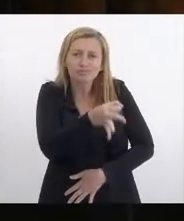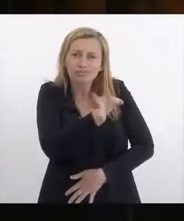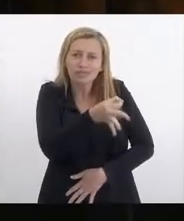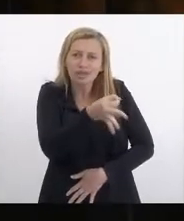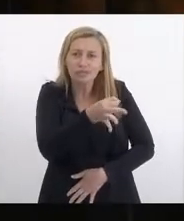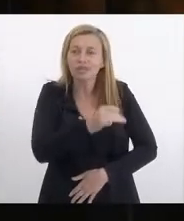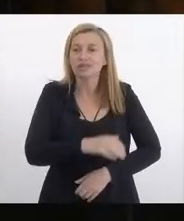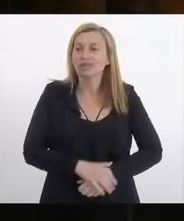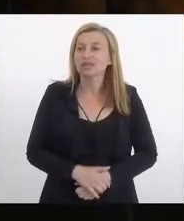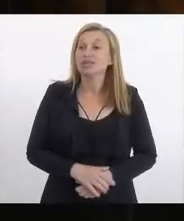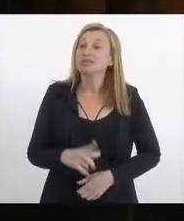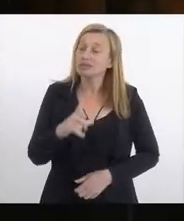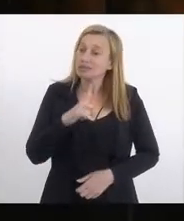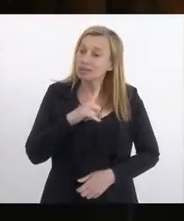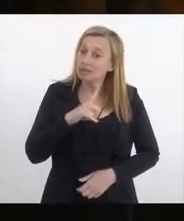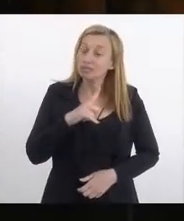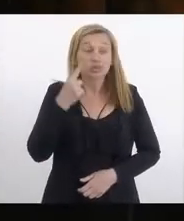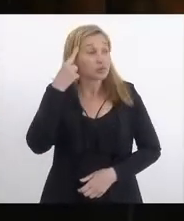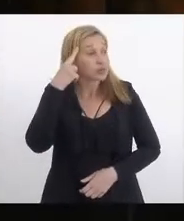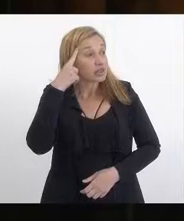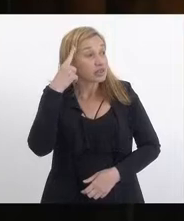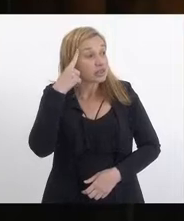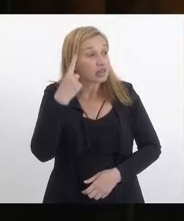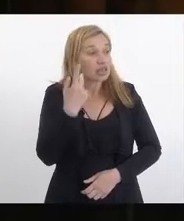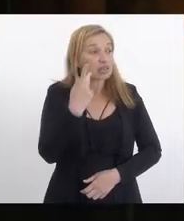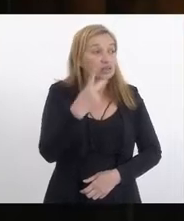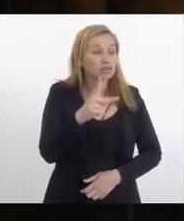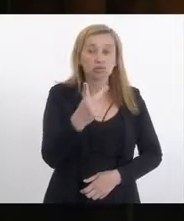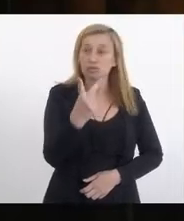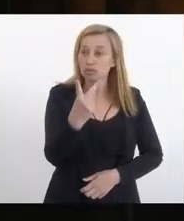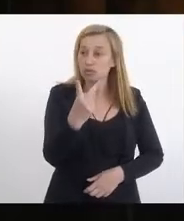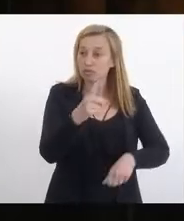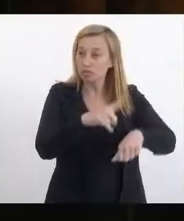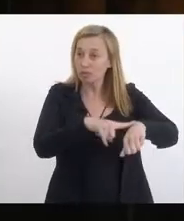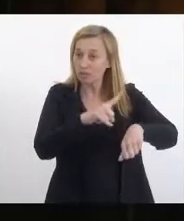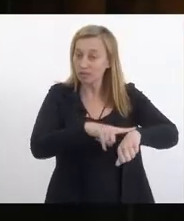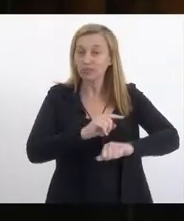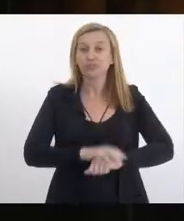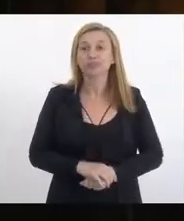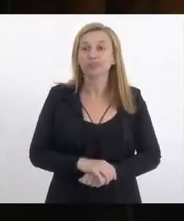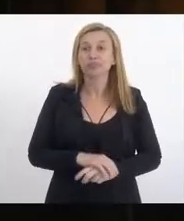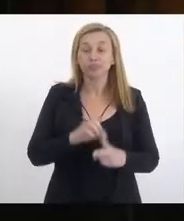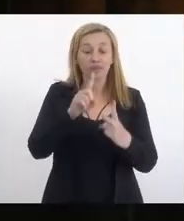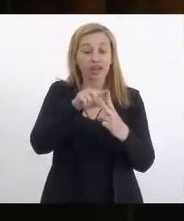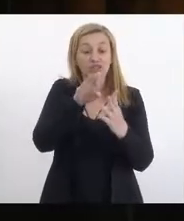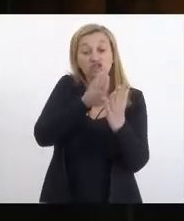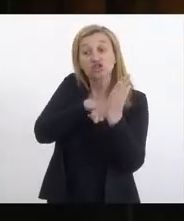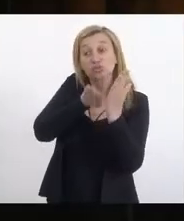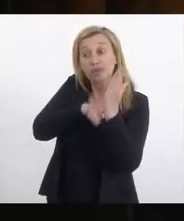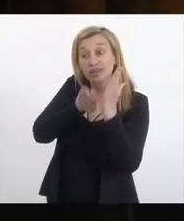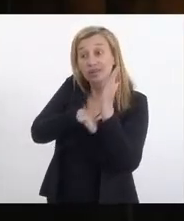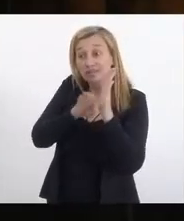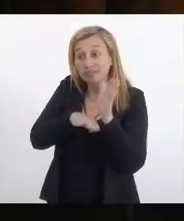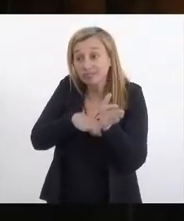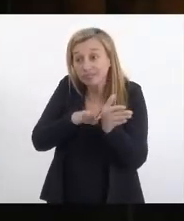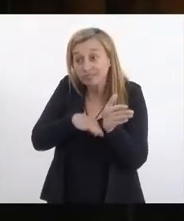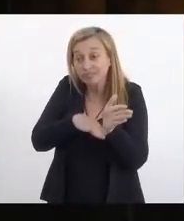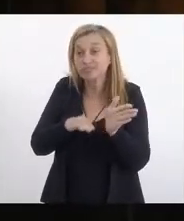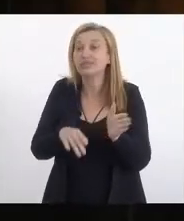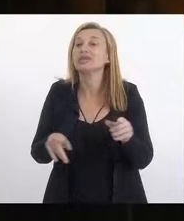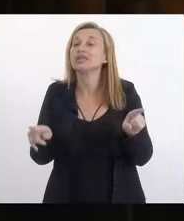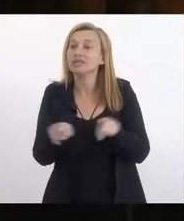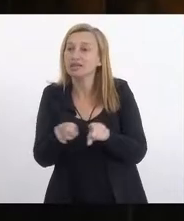evidentemente, temos que pensar em suas duas faces, a despesa e